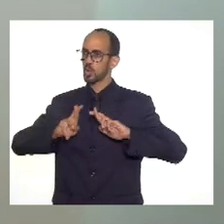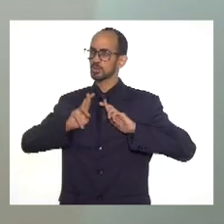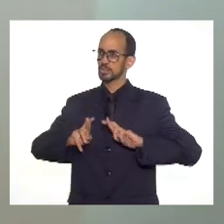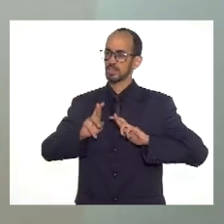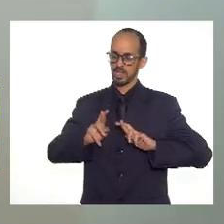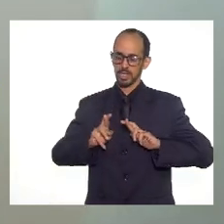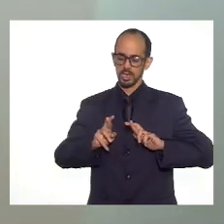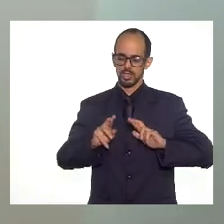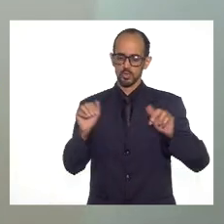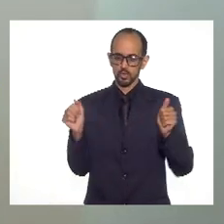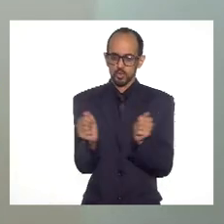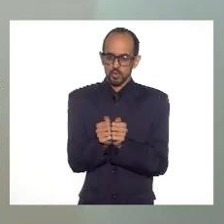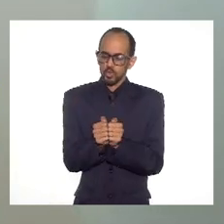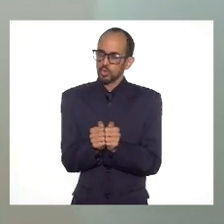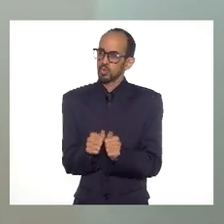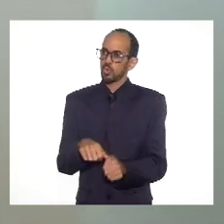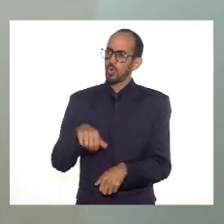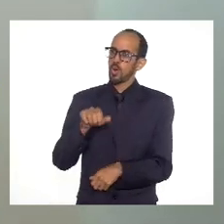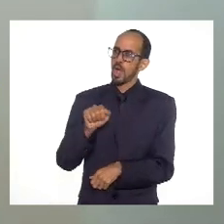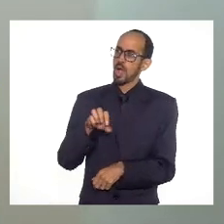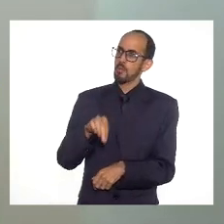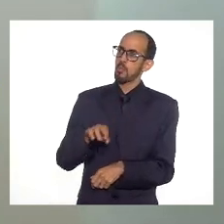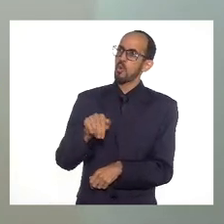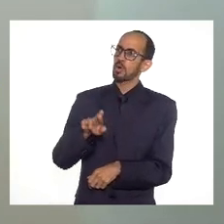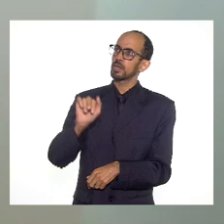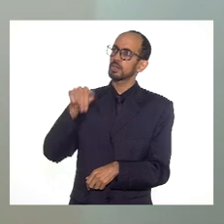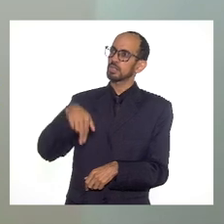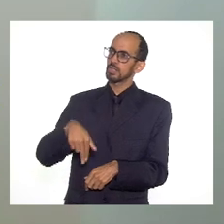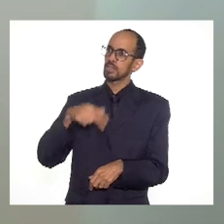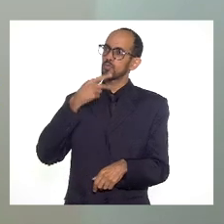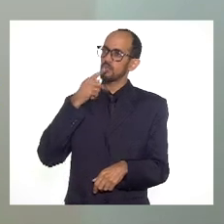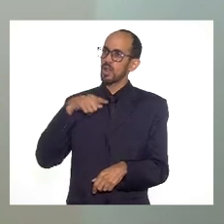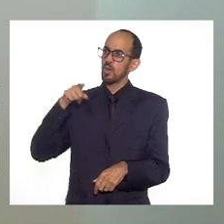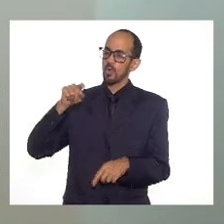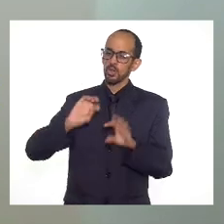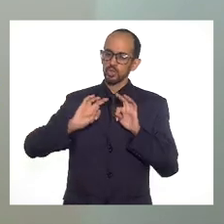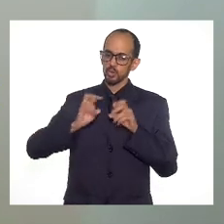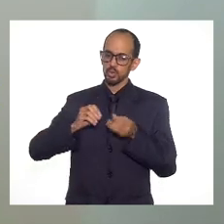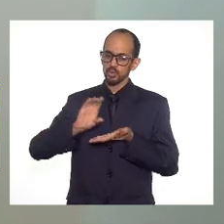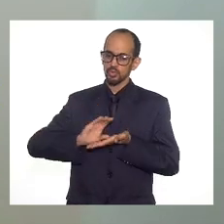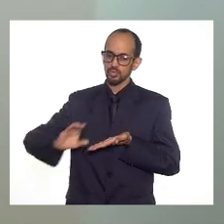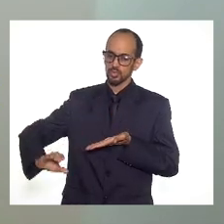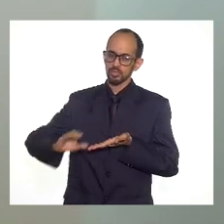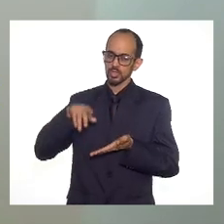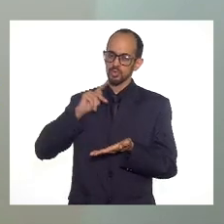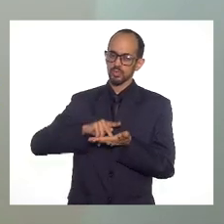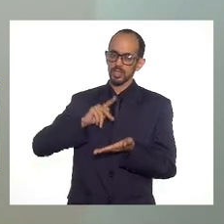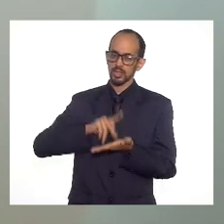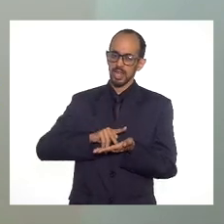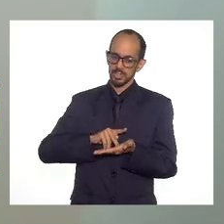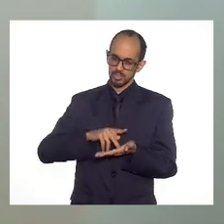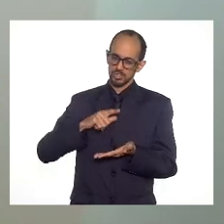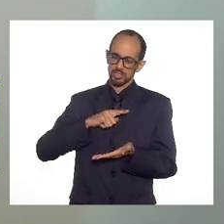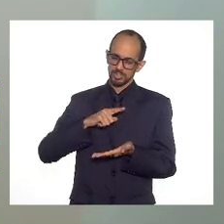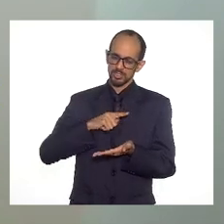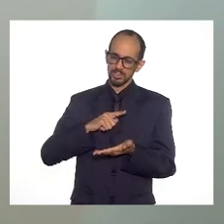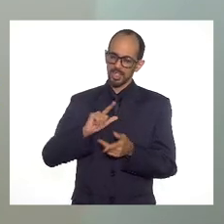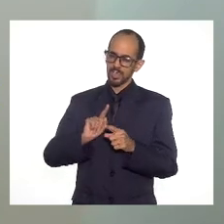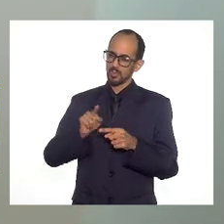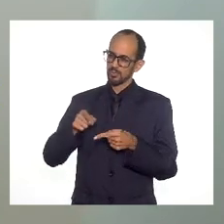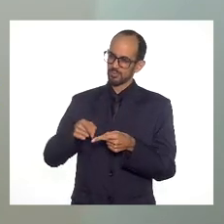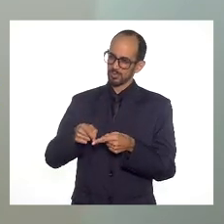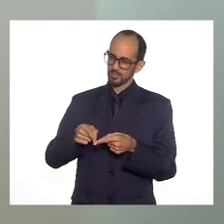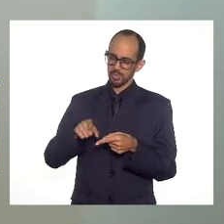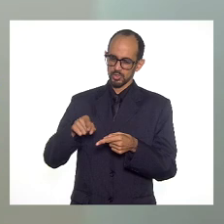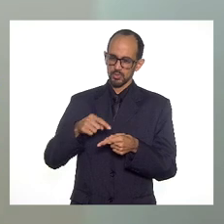fazer coro com o Rodrigo Amorim, que os investimentos sejam de fato destinados, mas para isso a gente está aqui de plantão, né, presidente, para